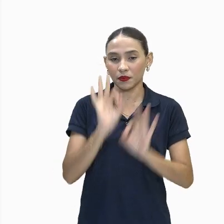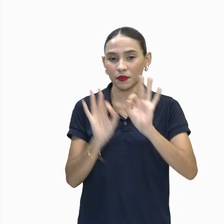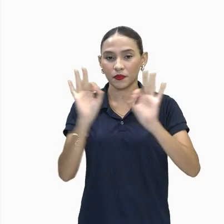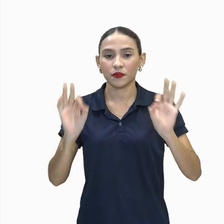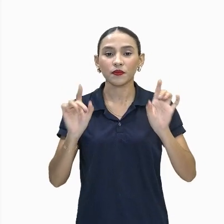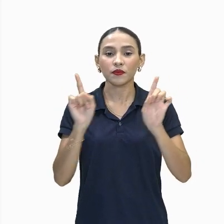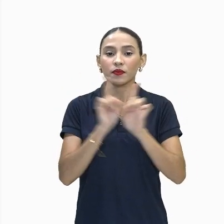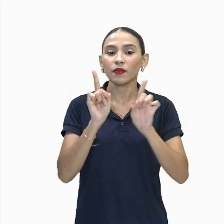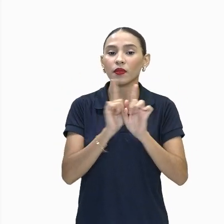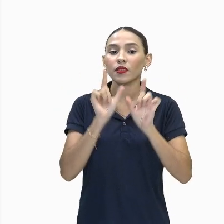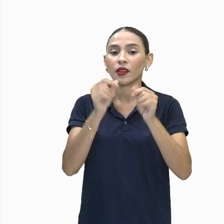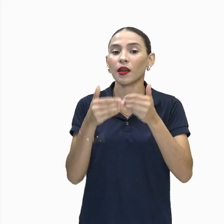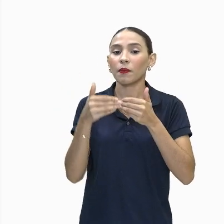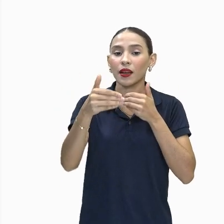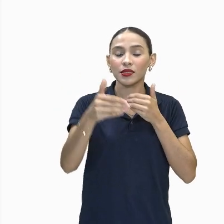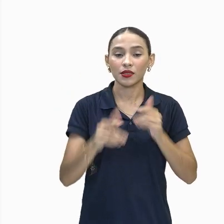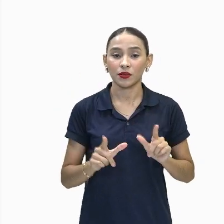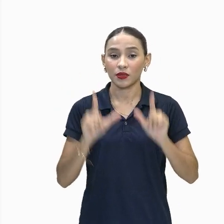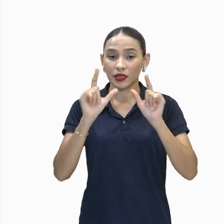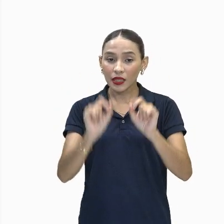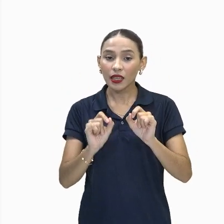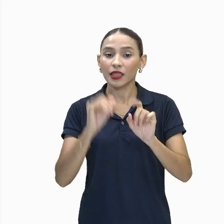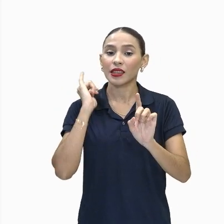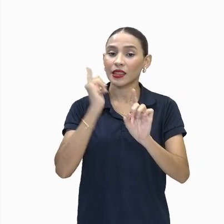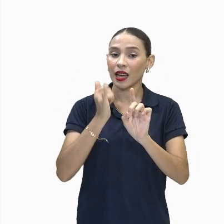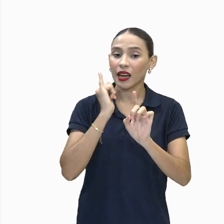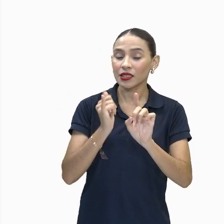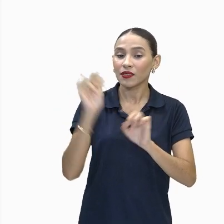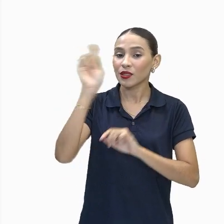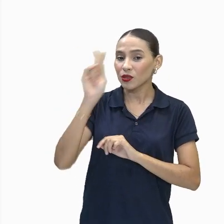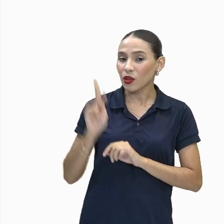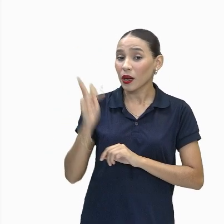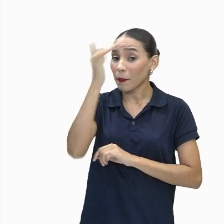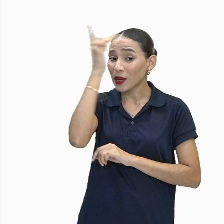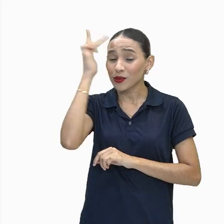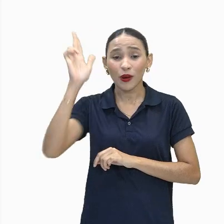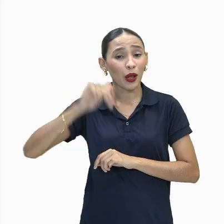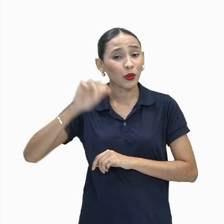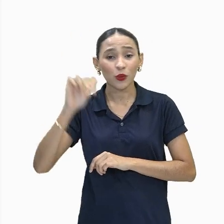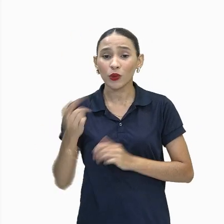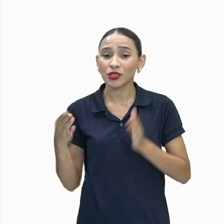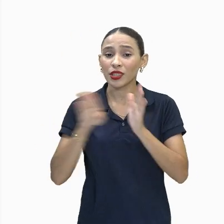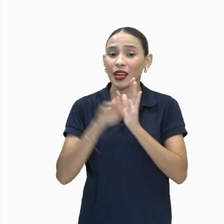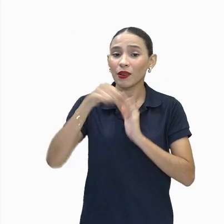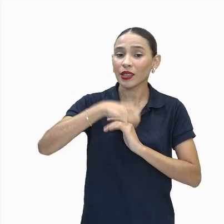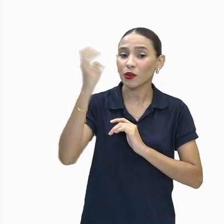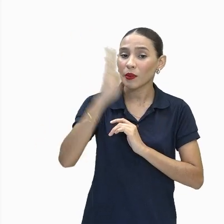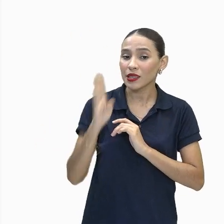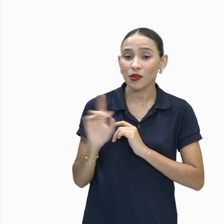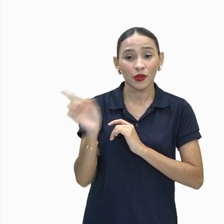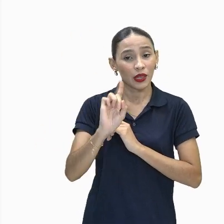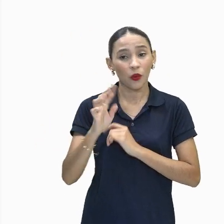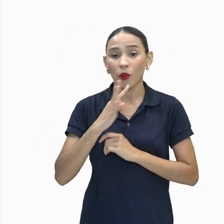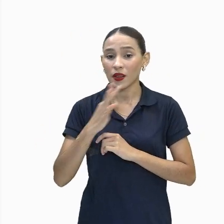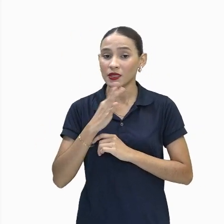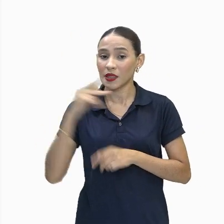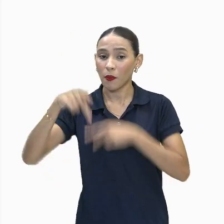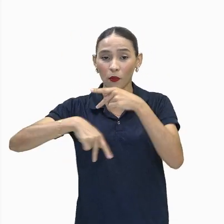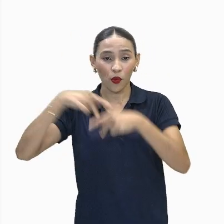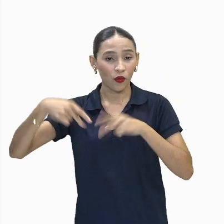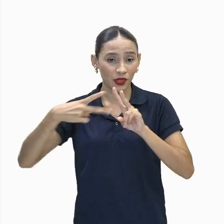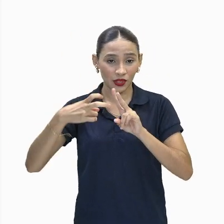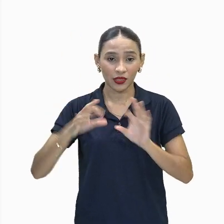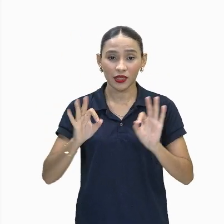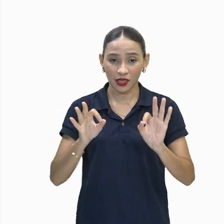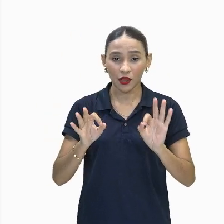elaboradas a partir de narrativas por pessoas que nunca pisaram aqui, que não conheciam os povos indígenas,